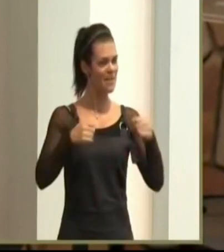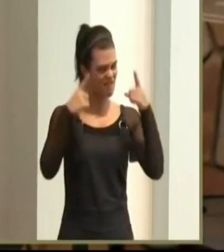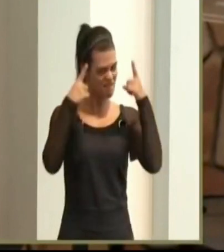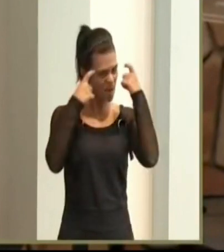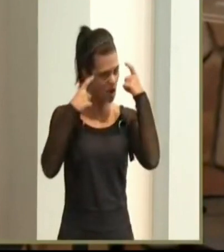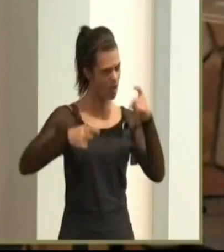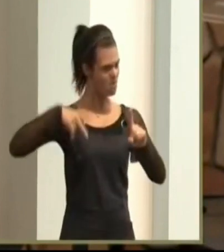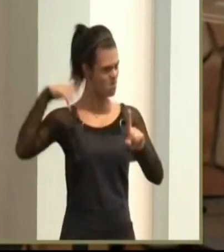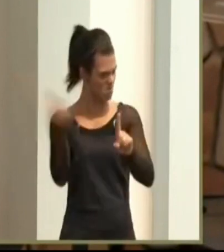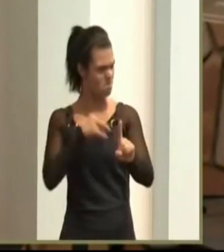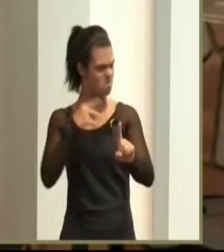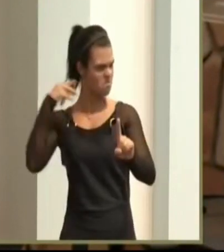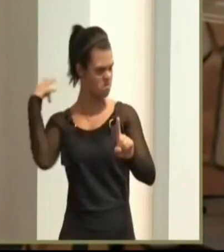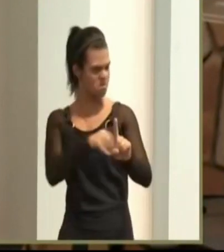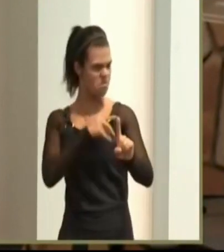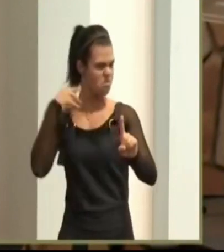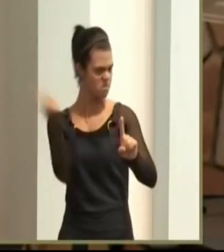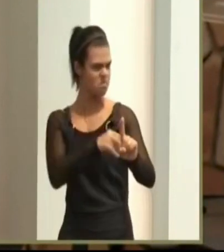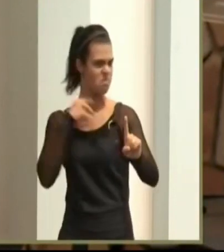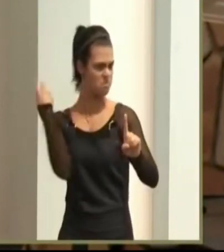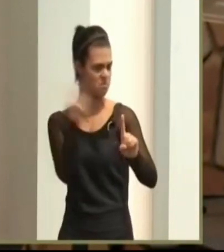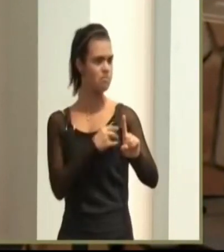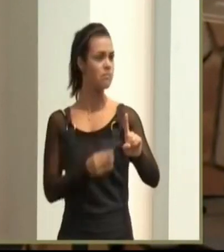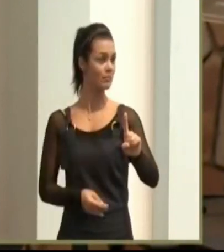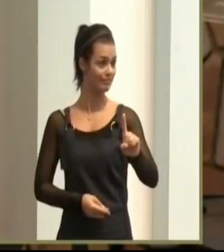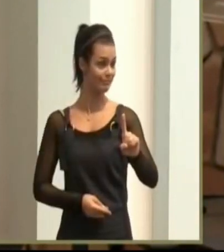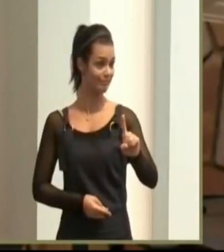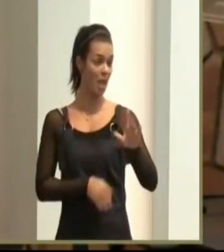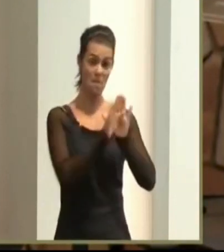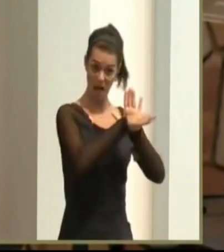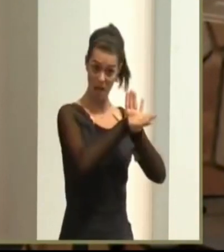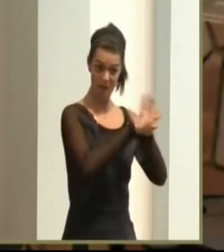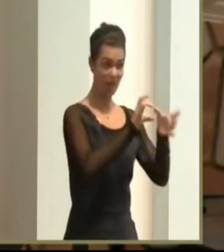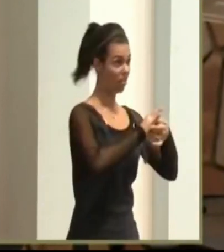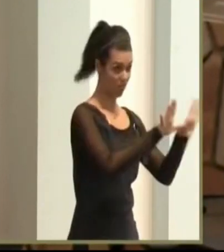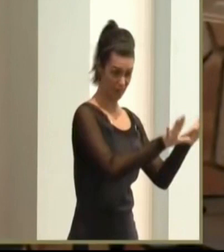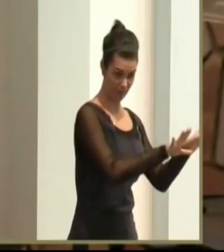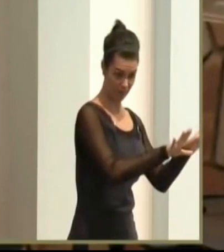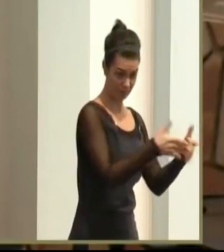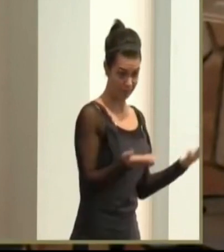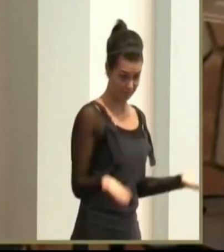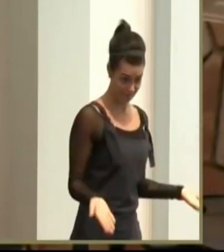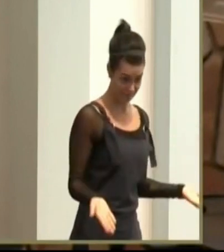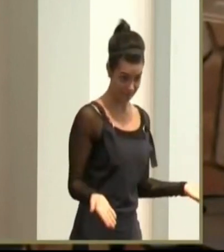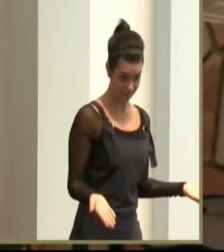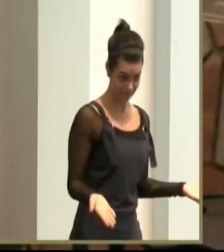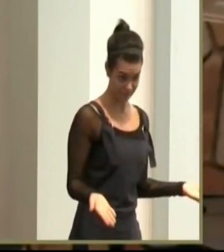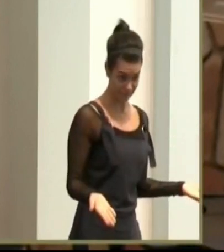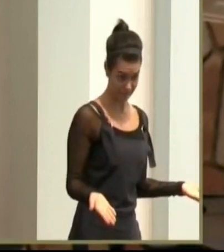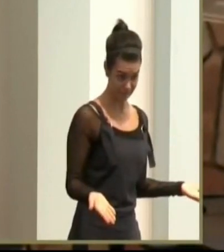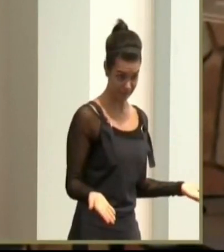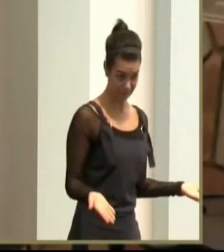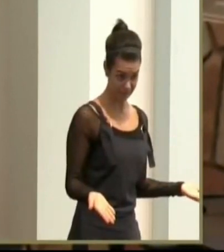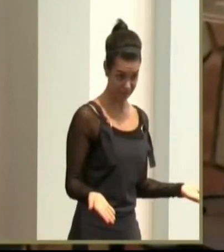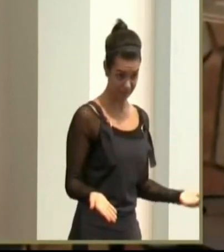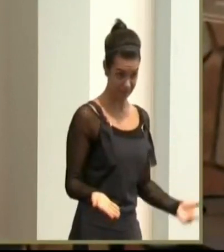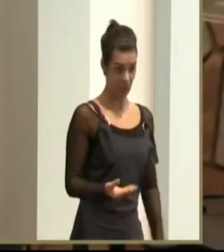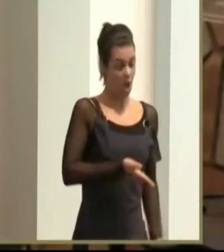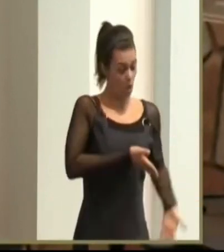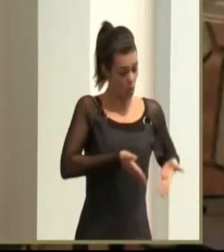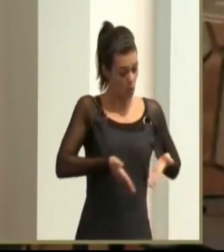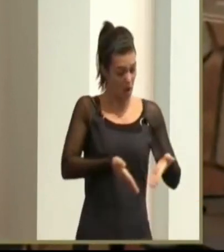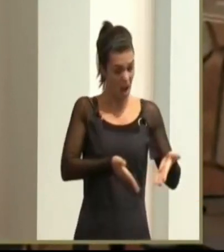fosse açoitado, e soltam Barrabás. Durante a trajetória da cruz, a cruz era